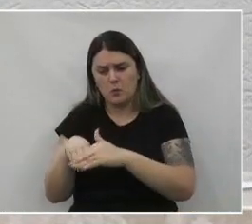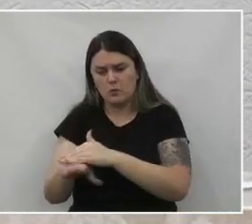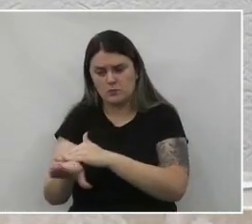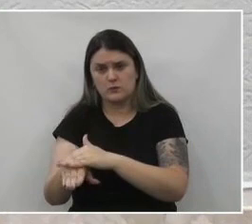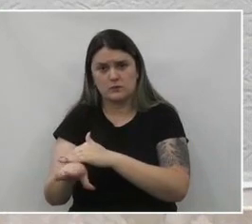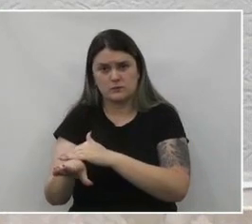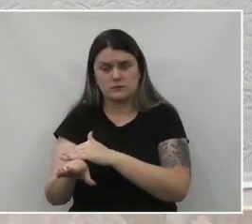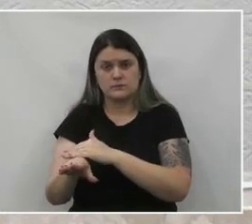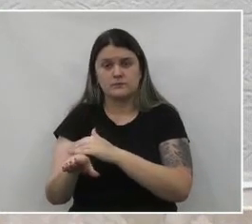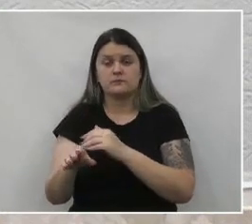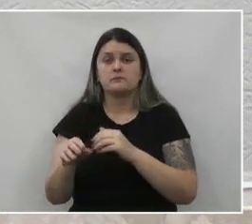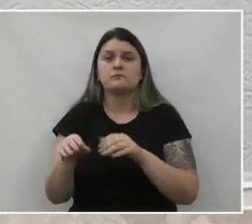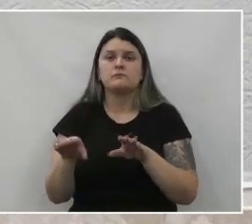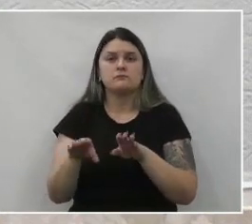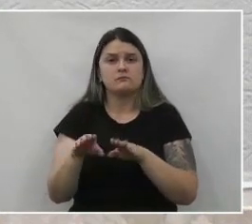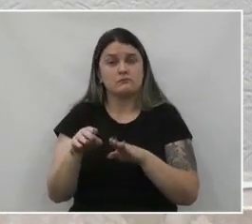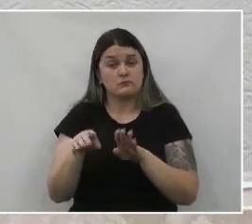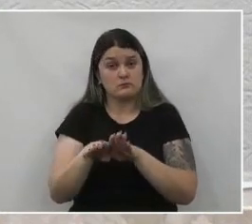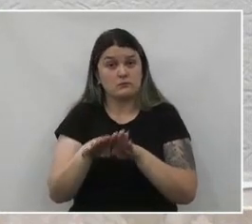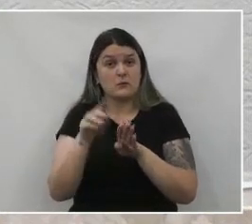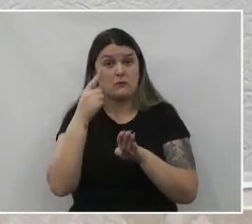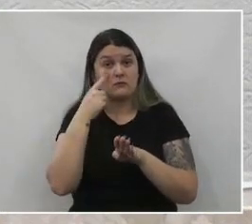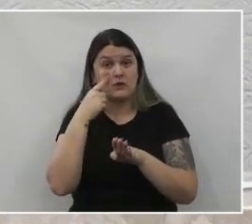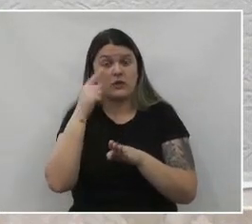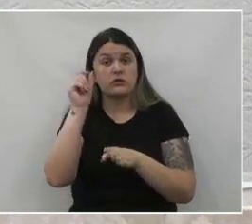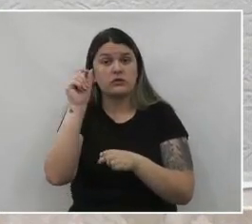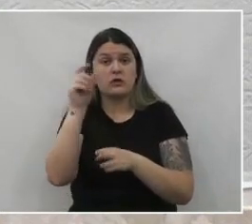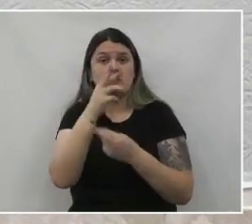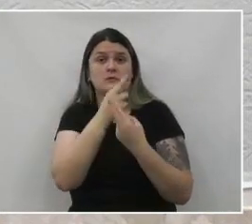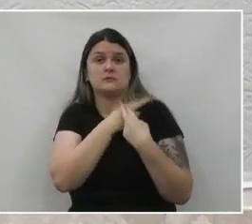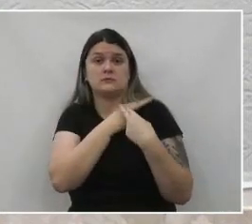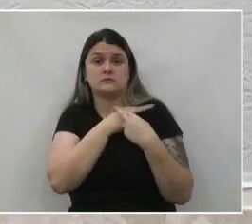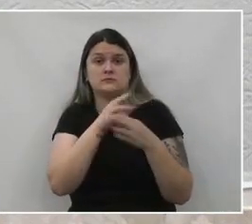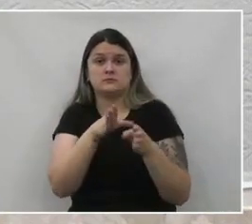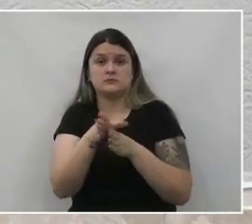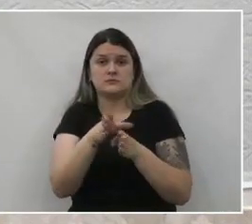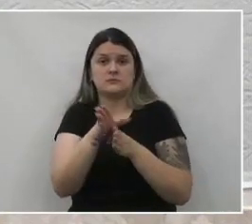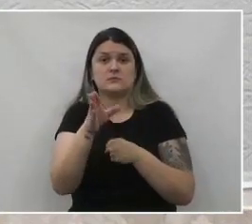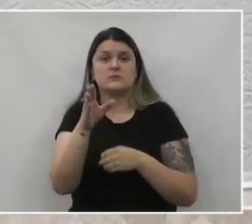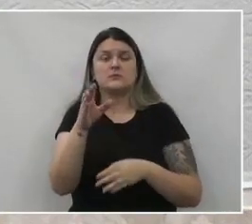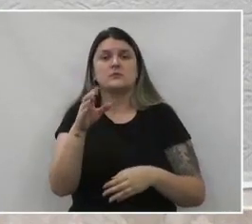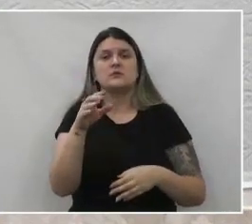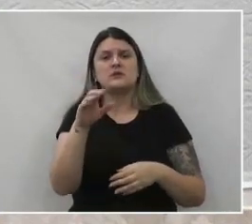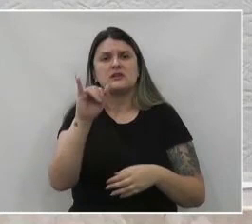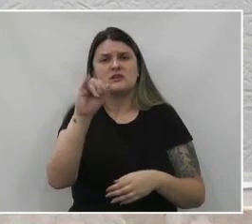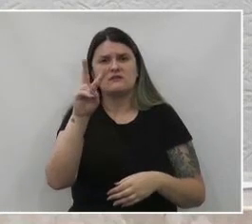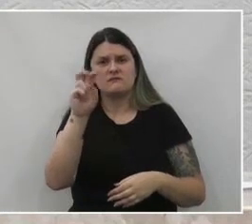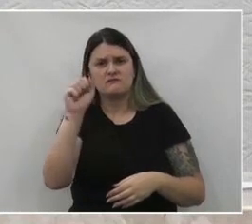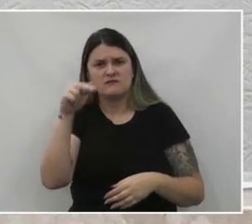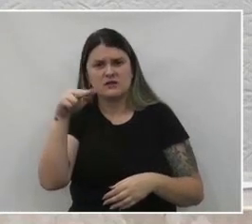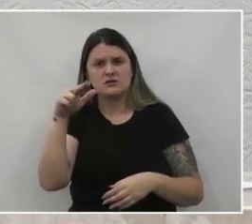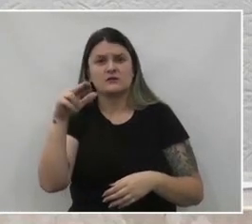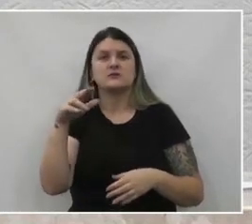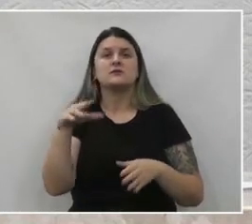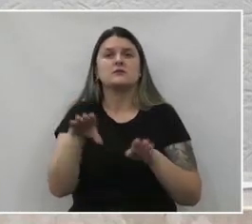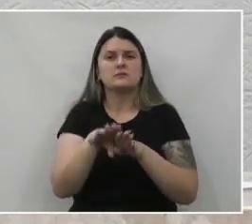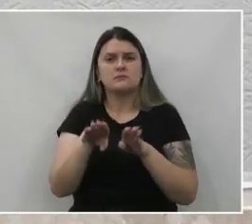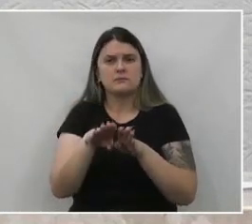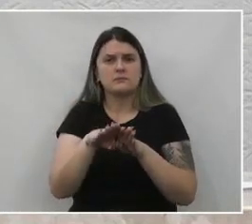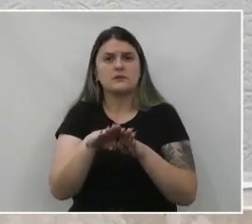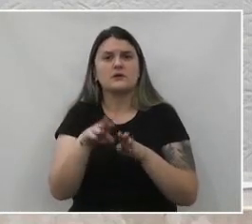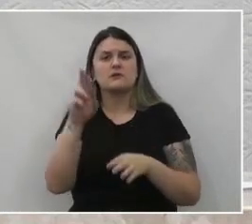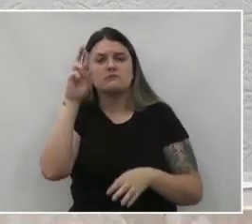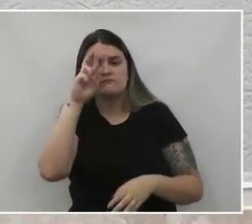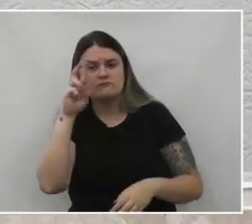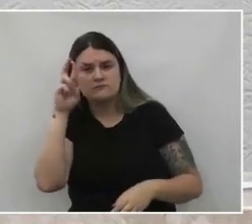Protocolo. Votaram nos termos acima os conselheiros Artagão de Matos Leão e Ivan Leles Bonilha, e o auditor